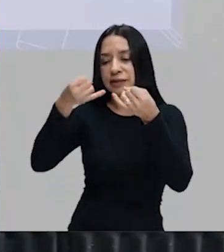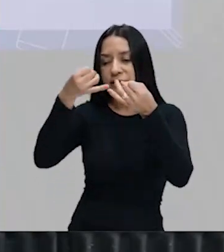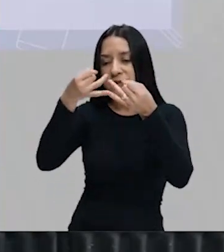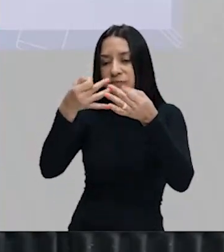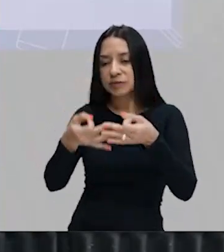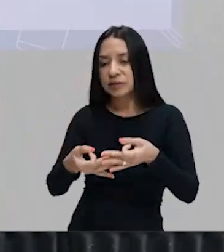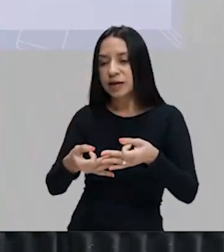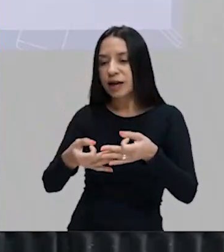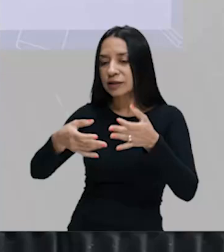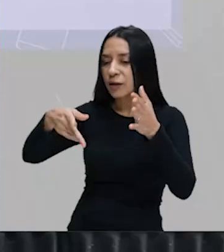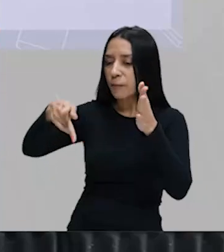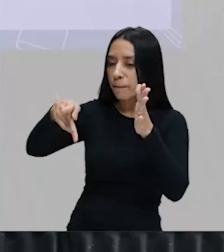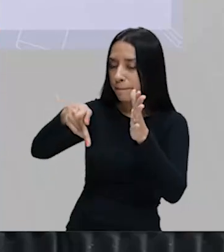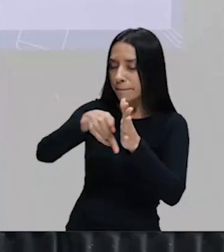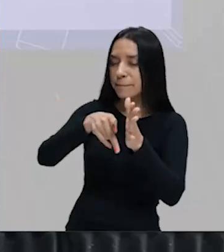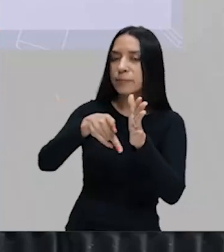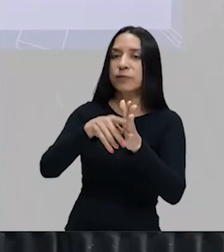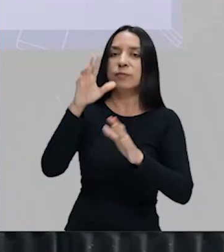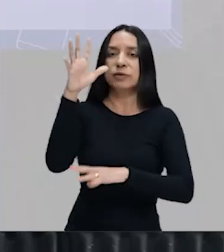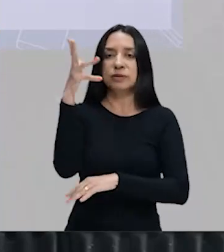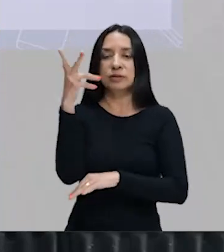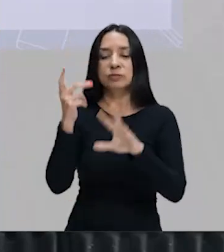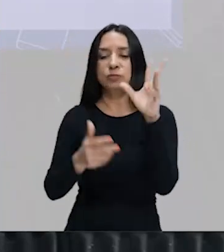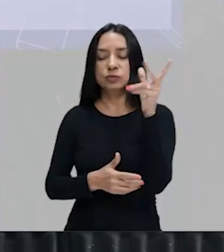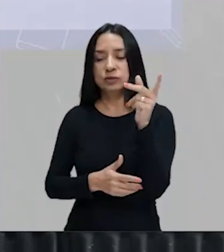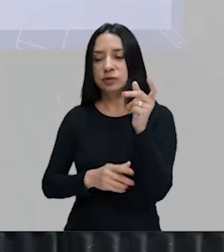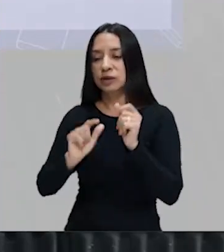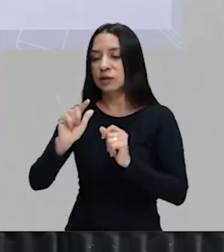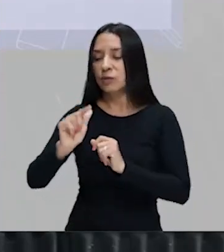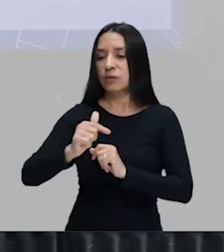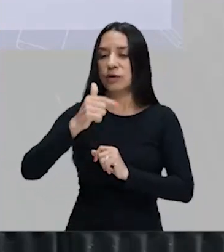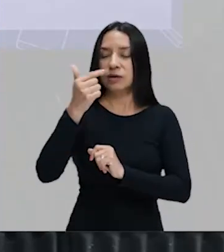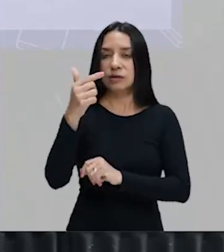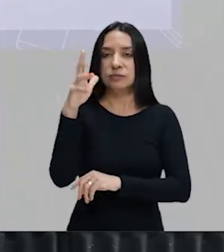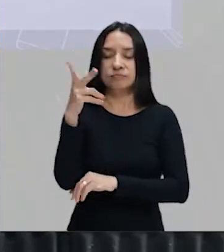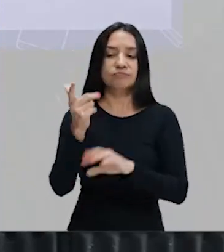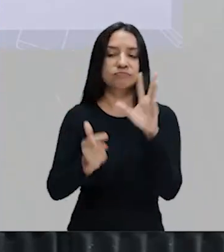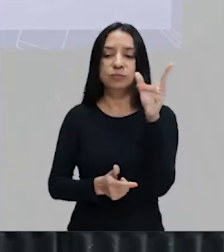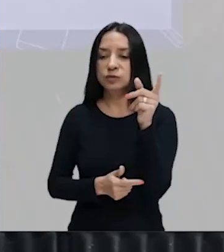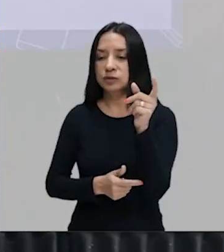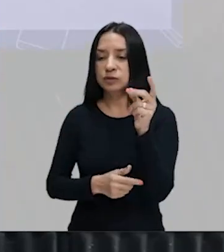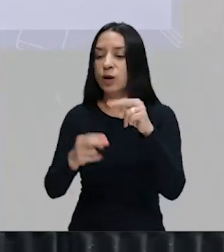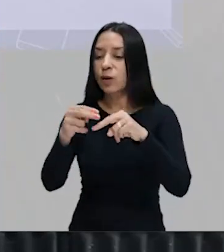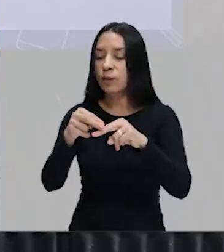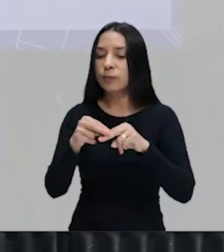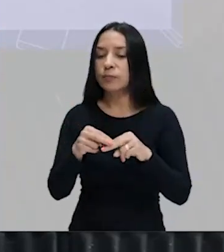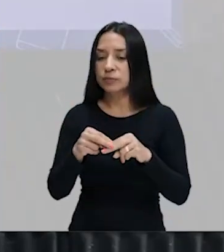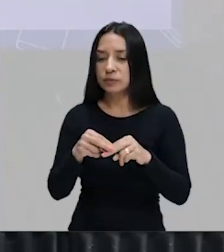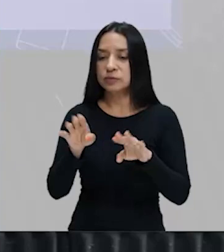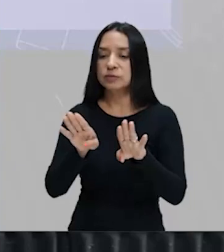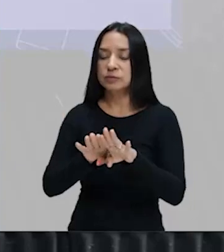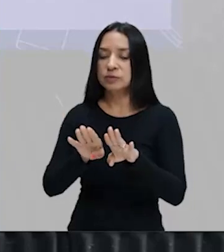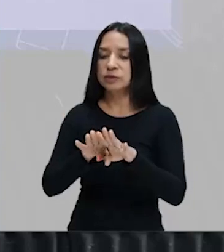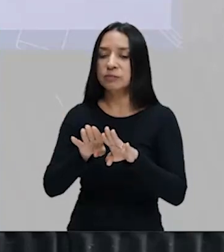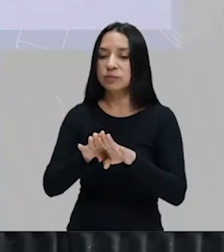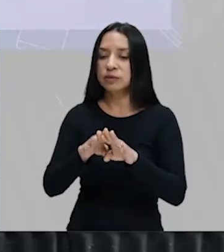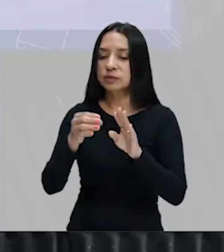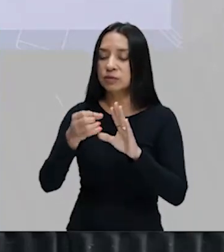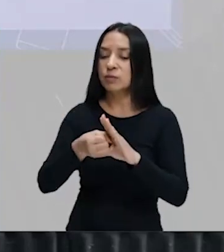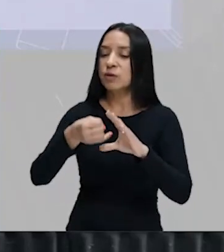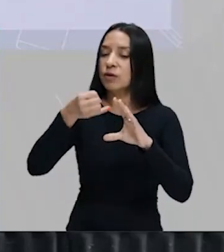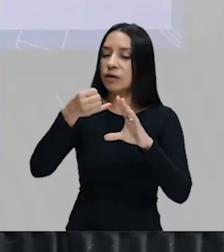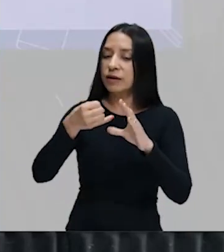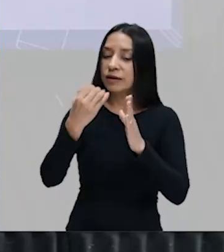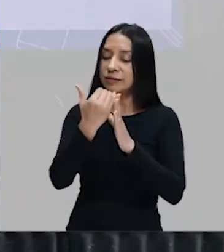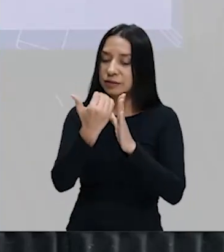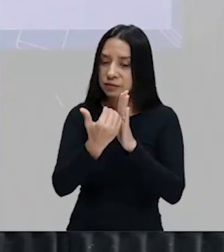não para além da natureza. Então, por esta razão, eles são também considerados, classificados como filósofos